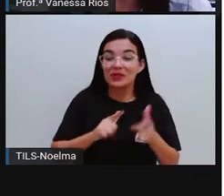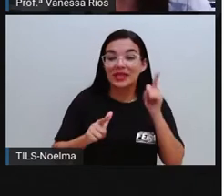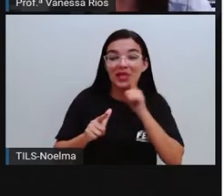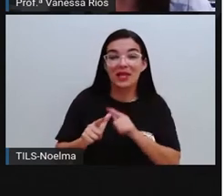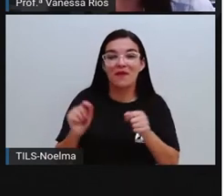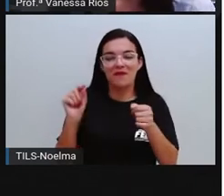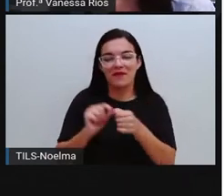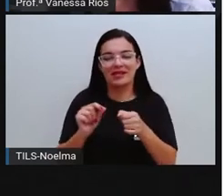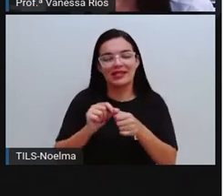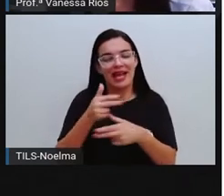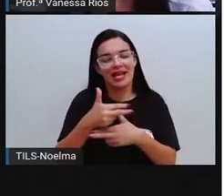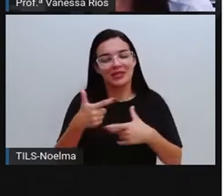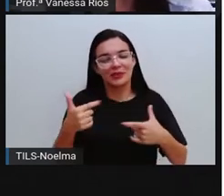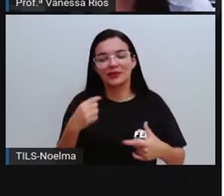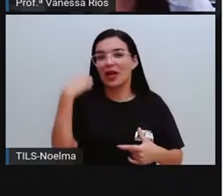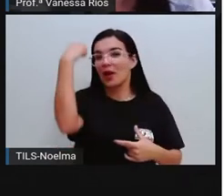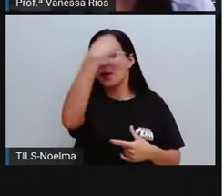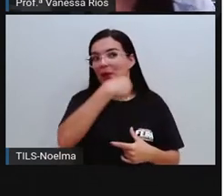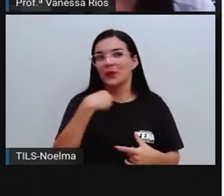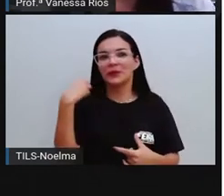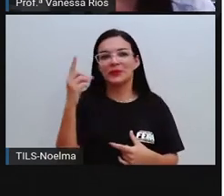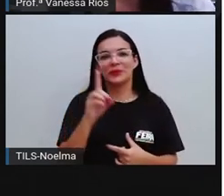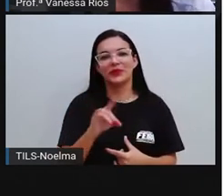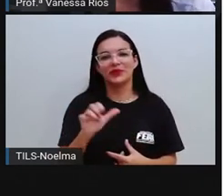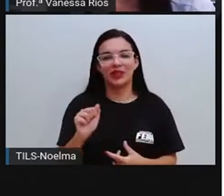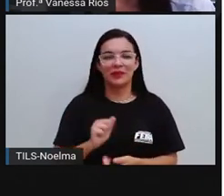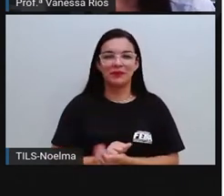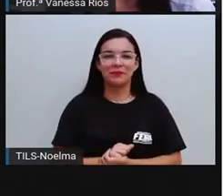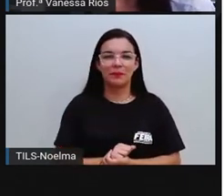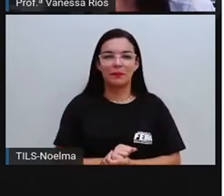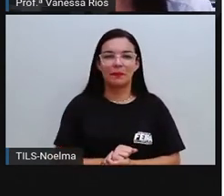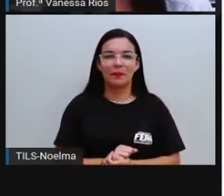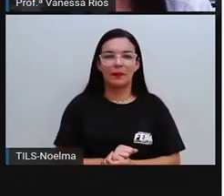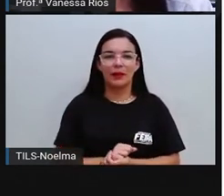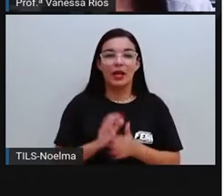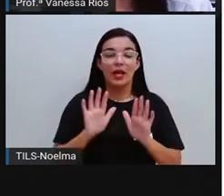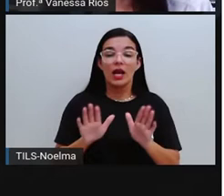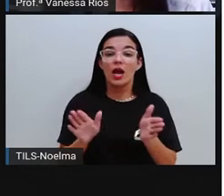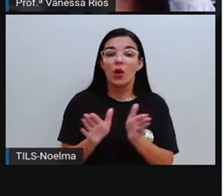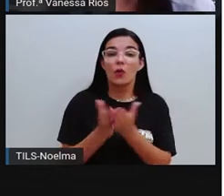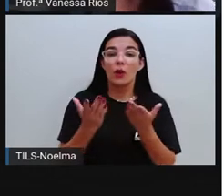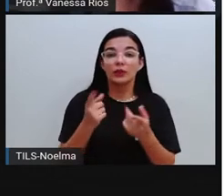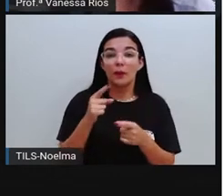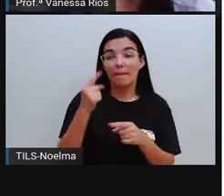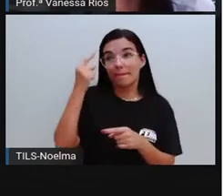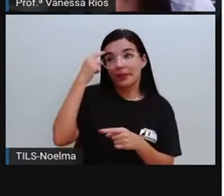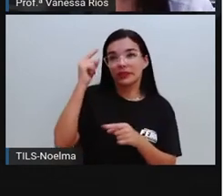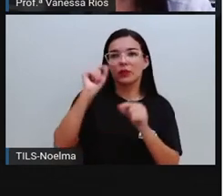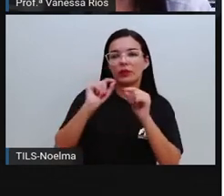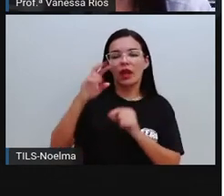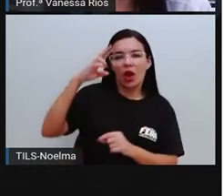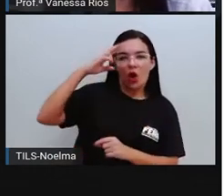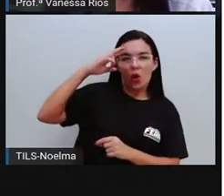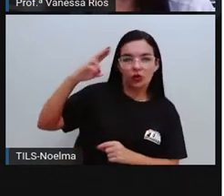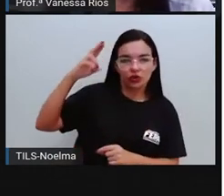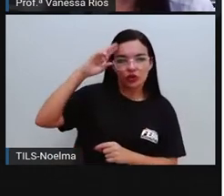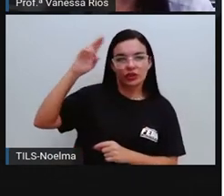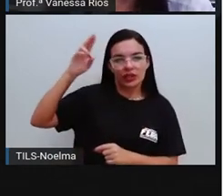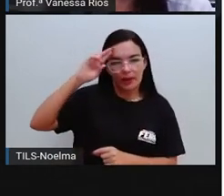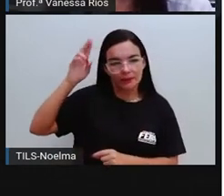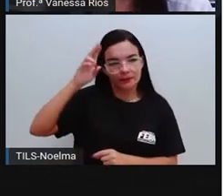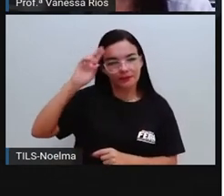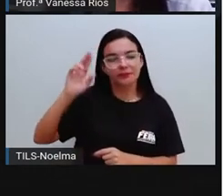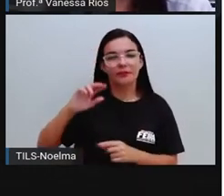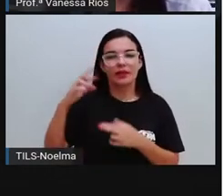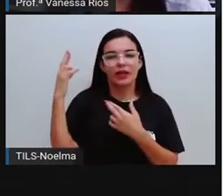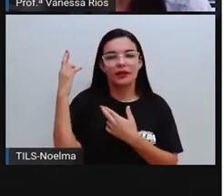dar conta de tudo que precisava fazer. E aí, quando a gente pensa em rotina e a gente pensa da necessidade, né,